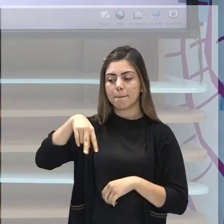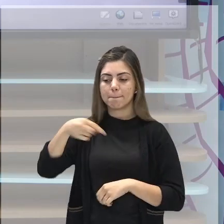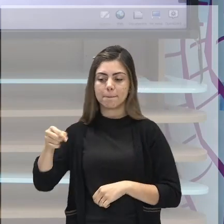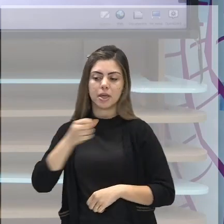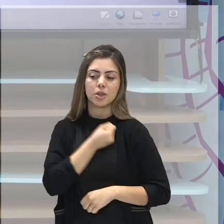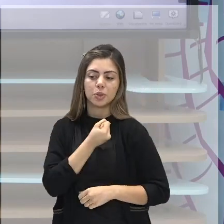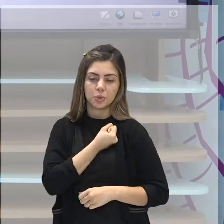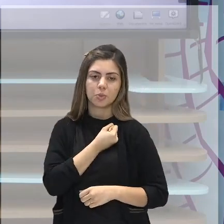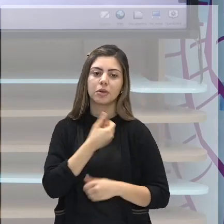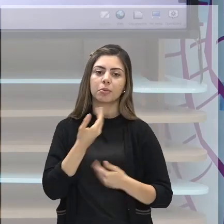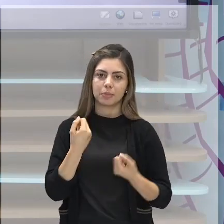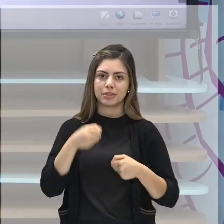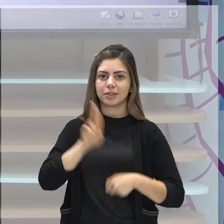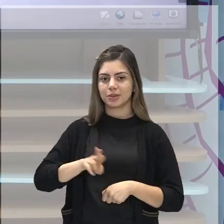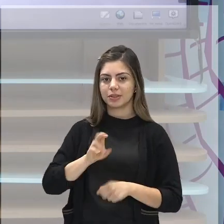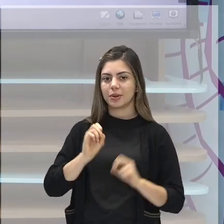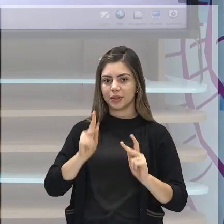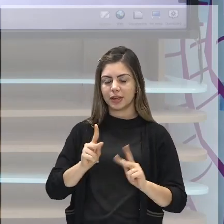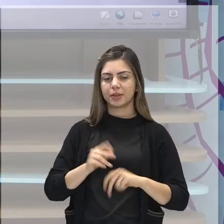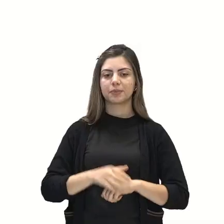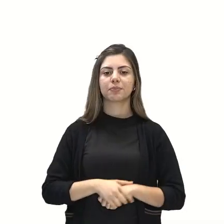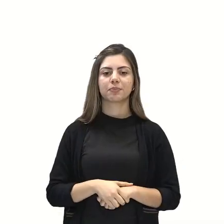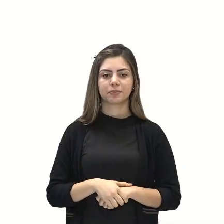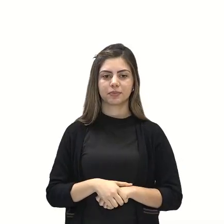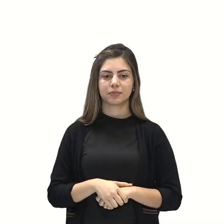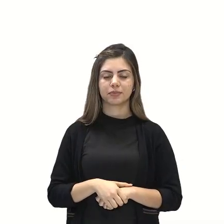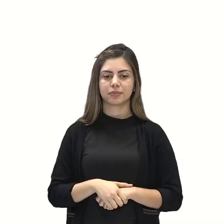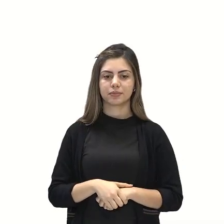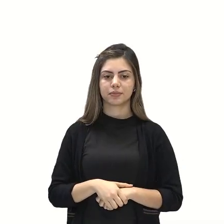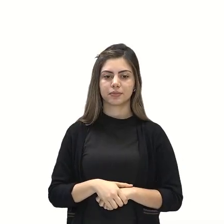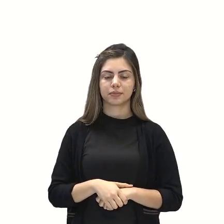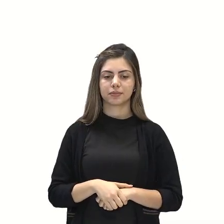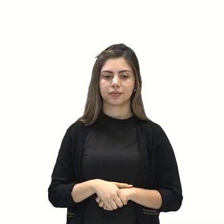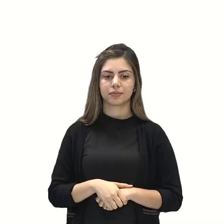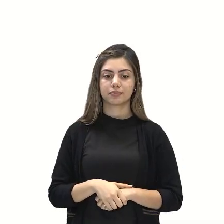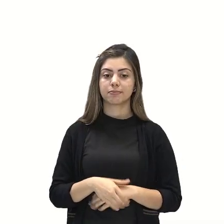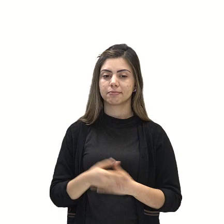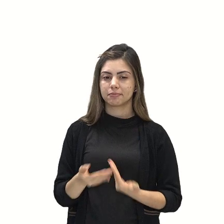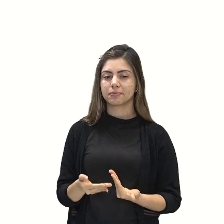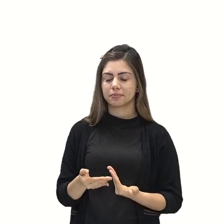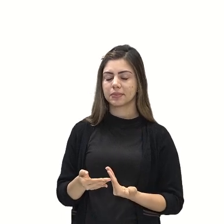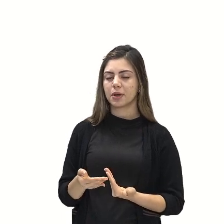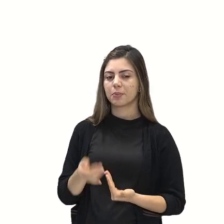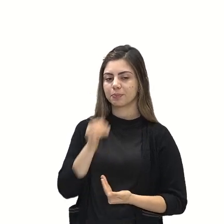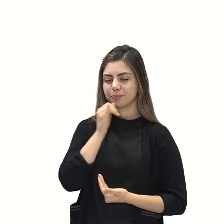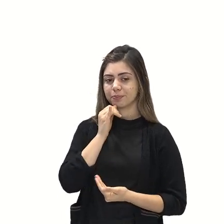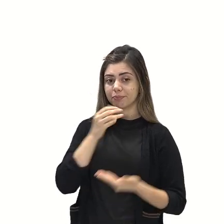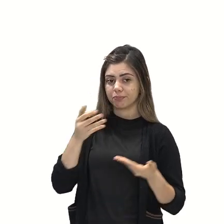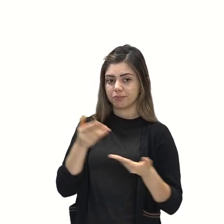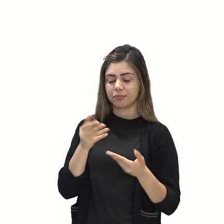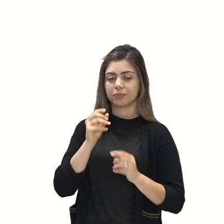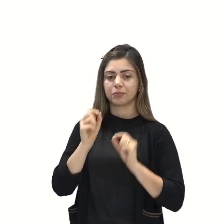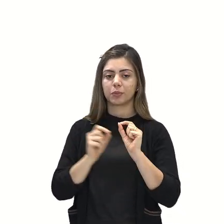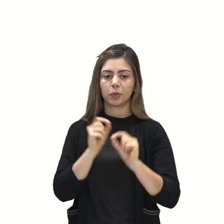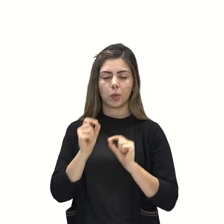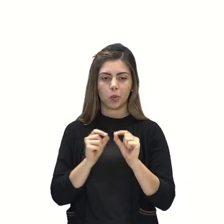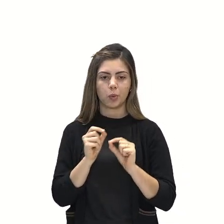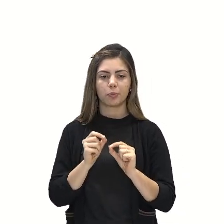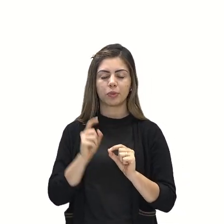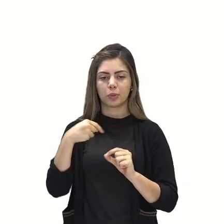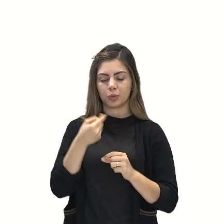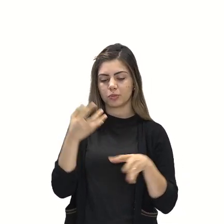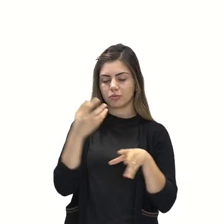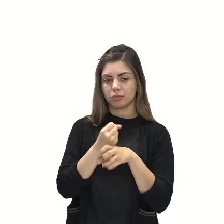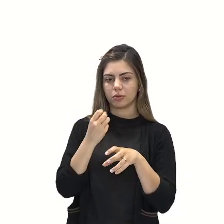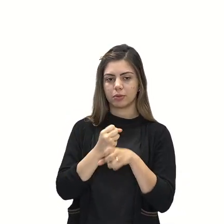que usar o valor de π. Beleza? Então, vamos continuar aqui, ó. Nesse caso aqui, ó, então vamos fazer a